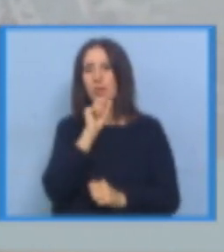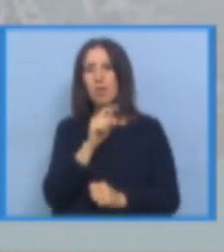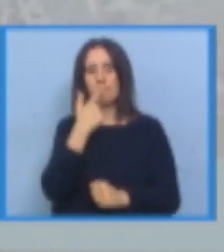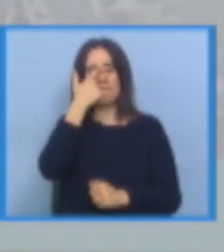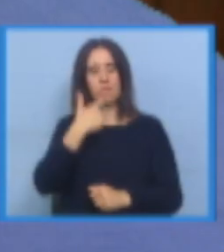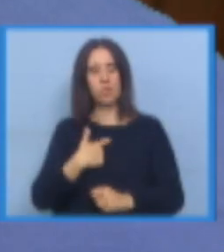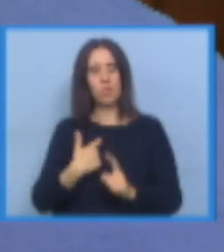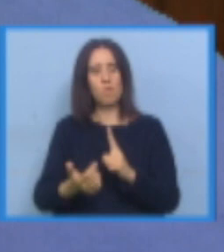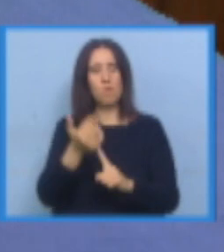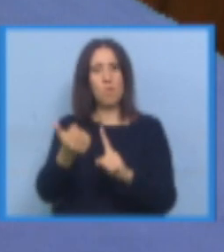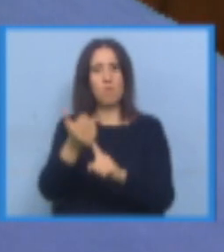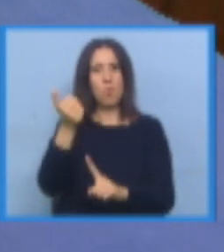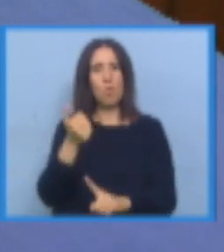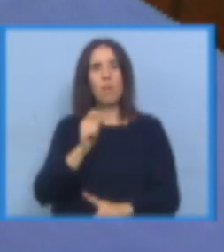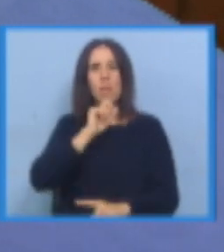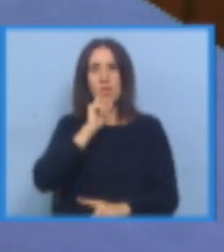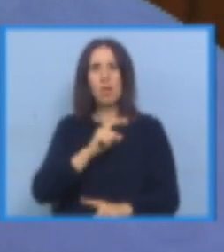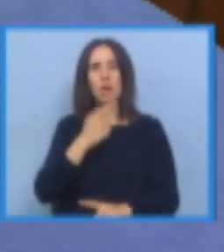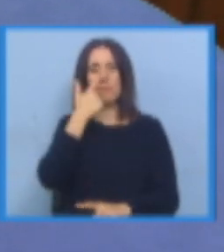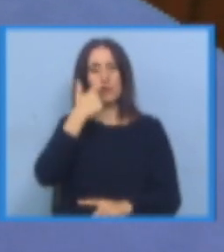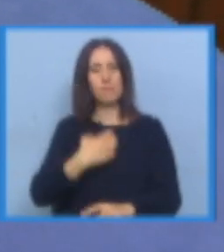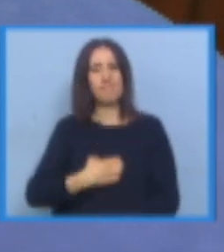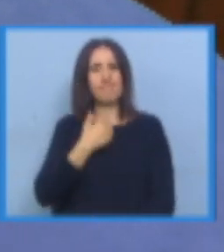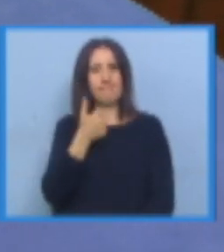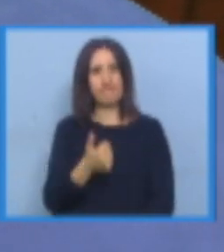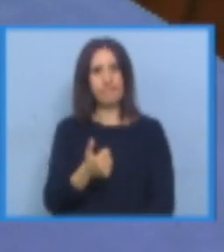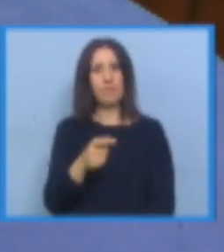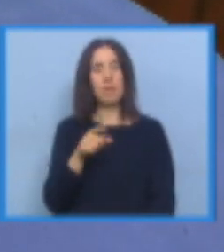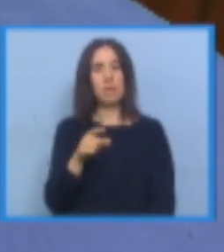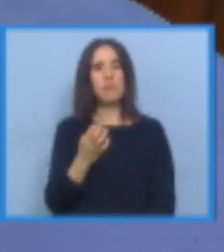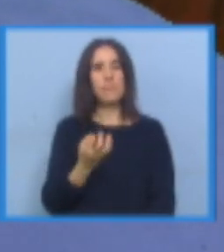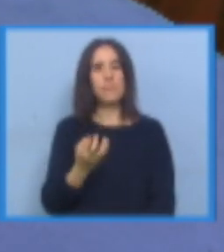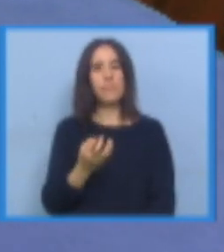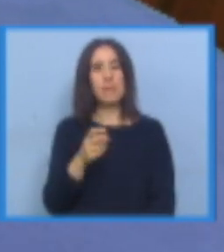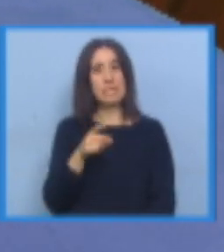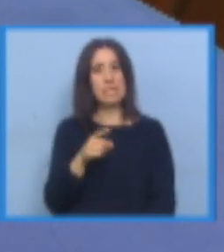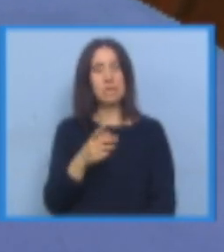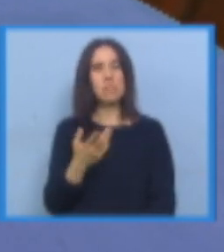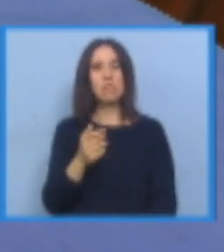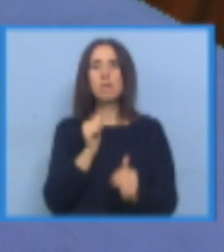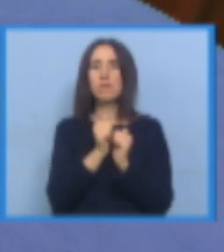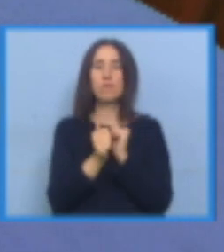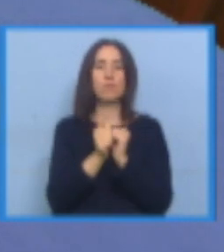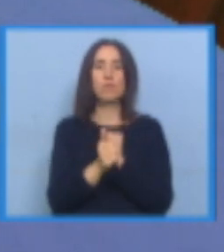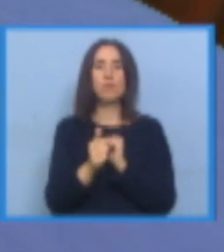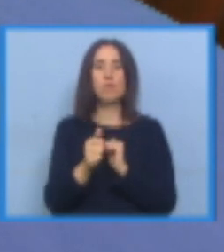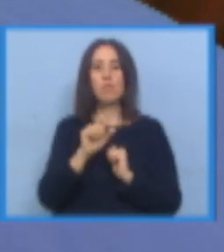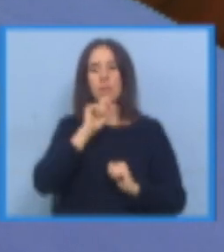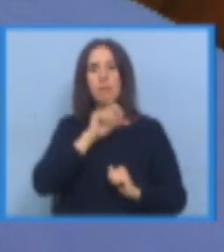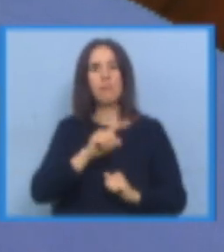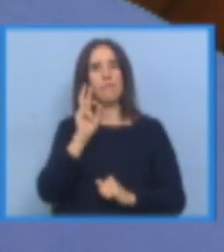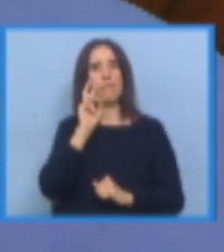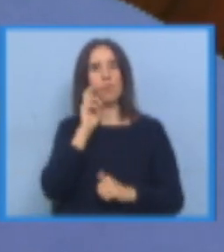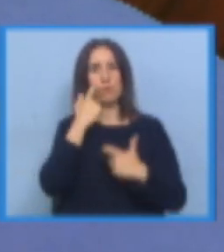da própria pessoa, o local de realização da própria pessoa. E, portanto, nesse sentido, o desporto é o local de